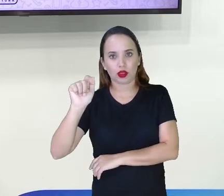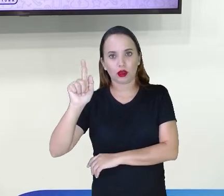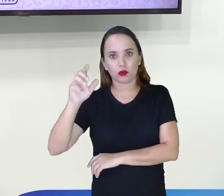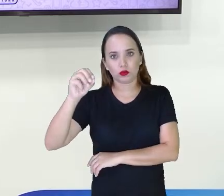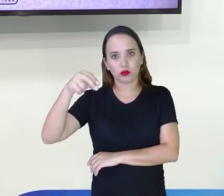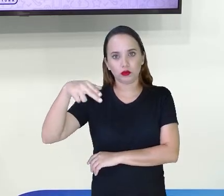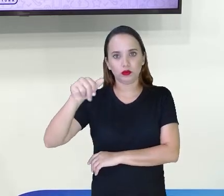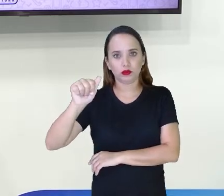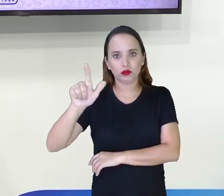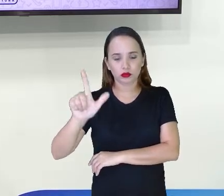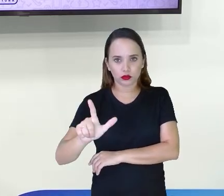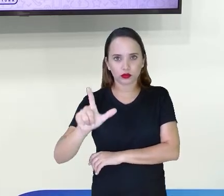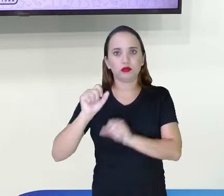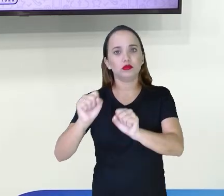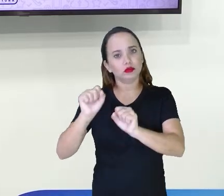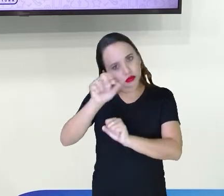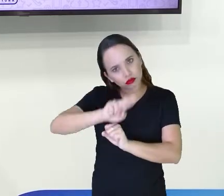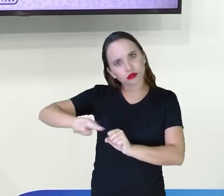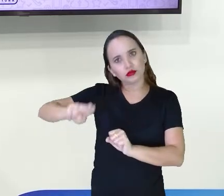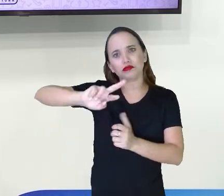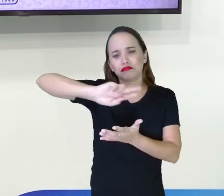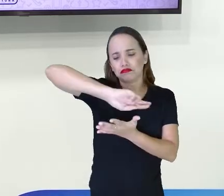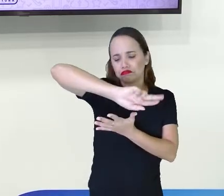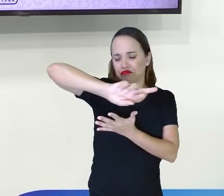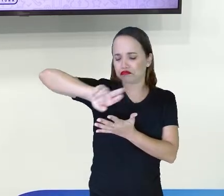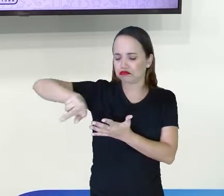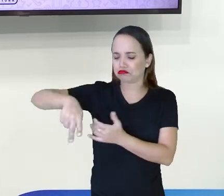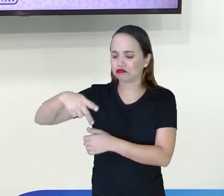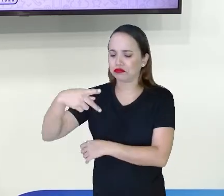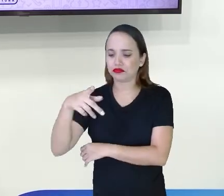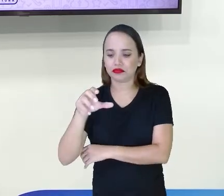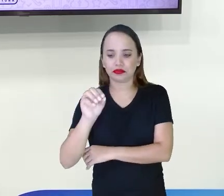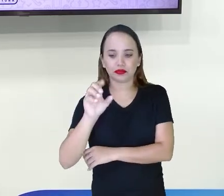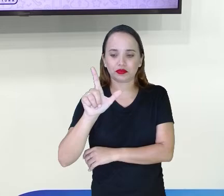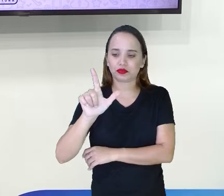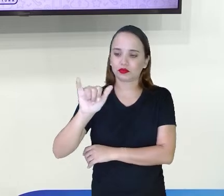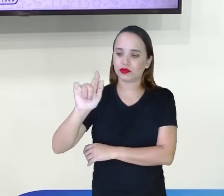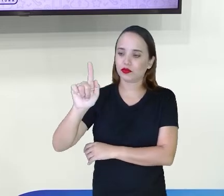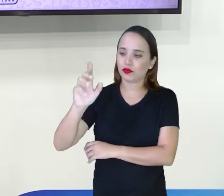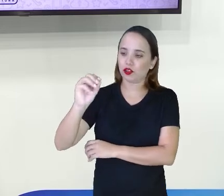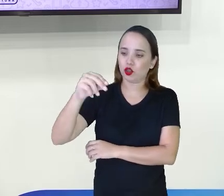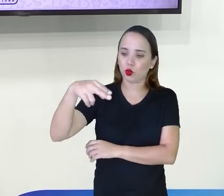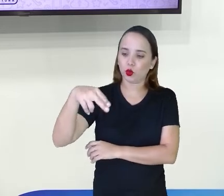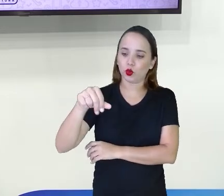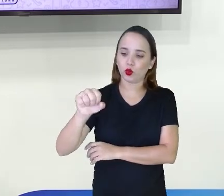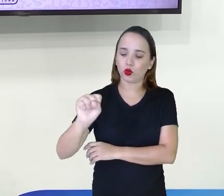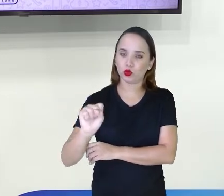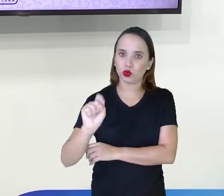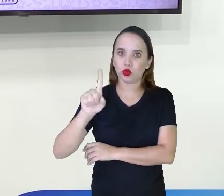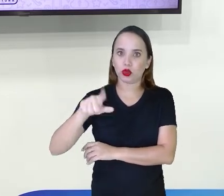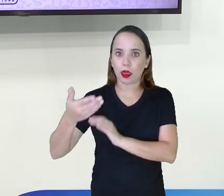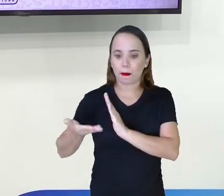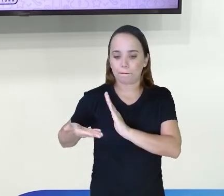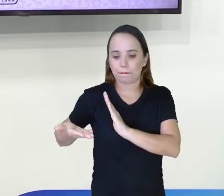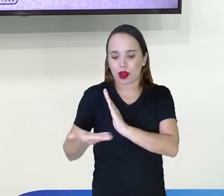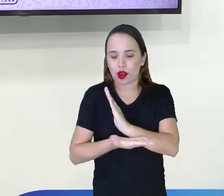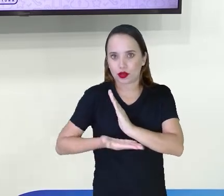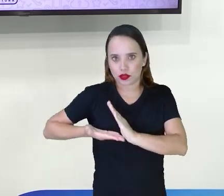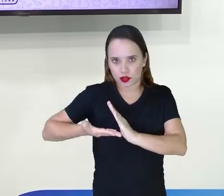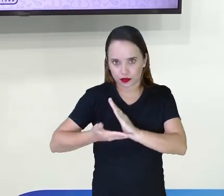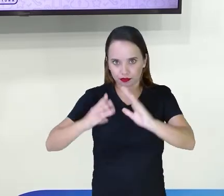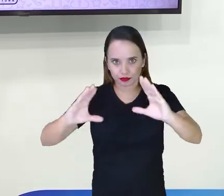posso utilizar vários polígonos que formam a base da minha pirâmide.